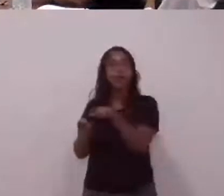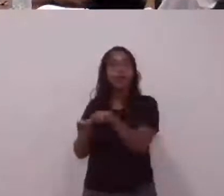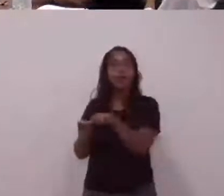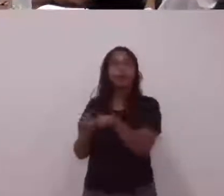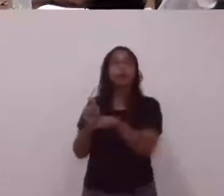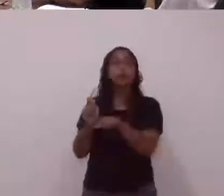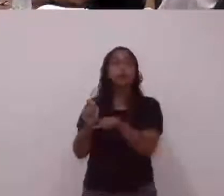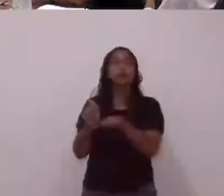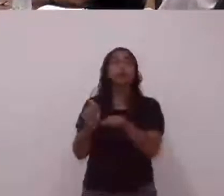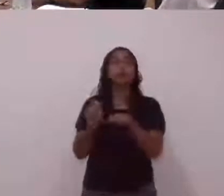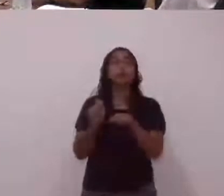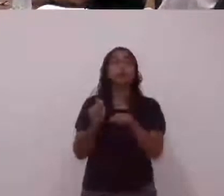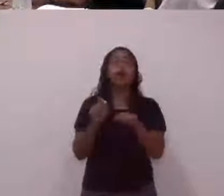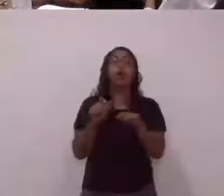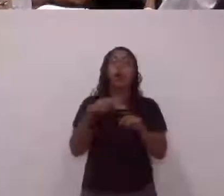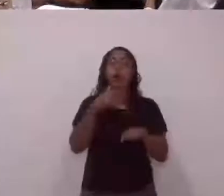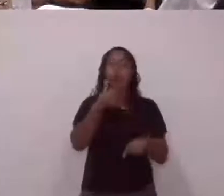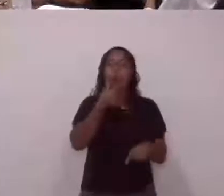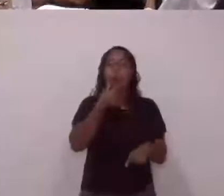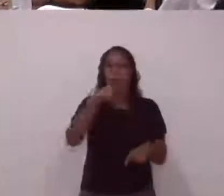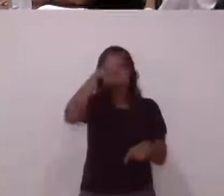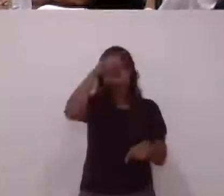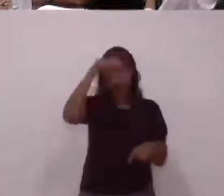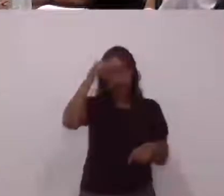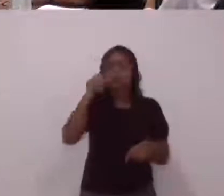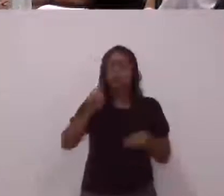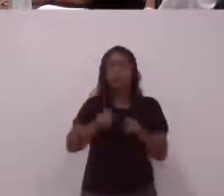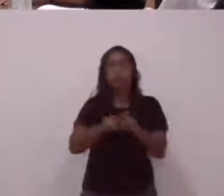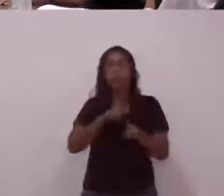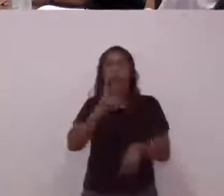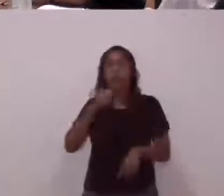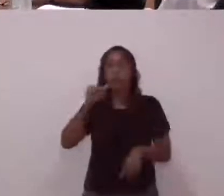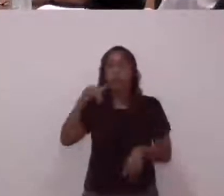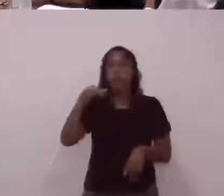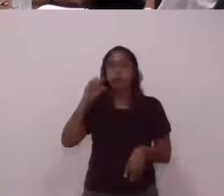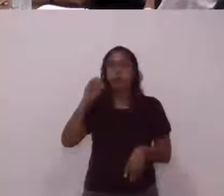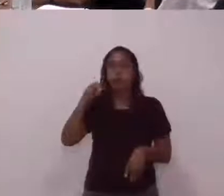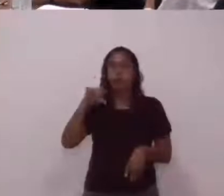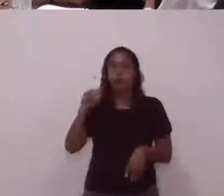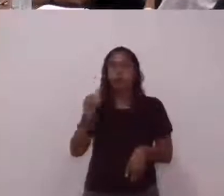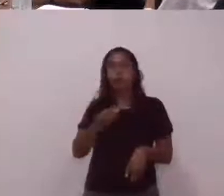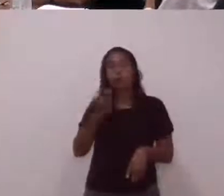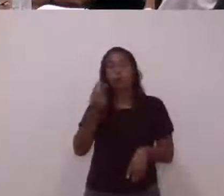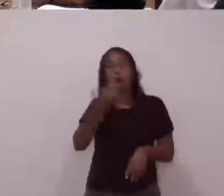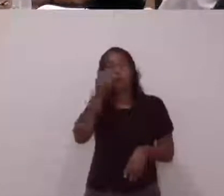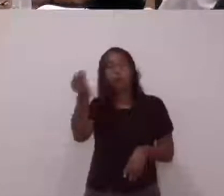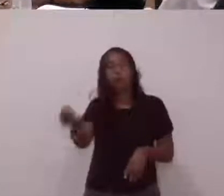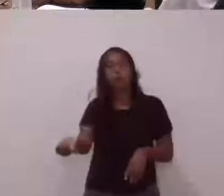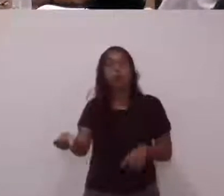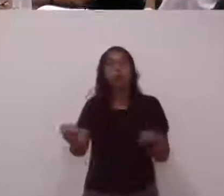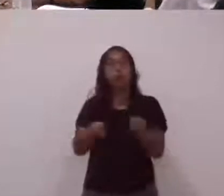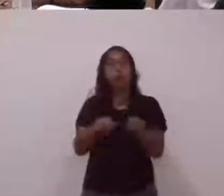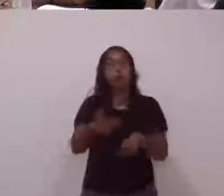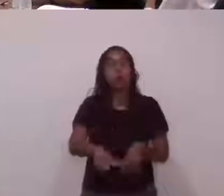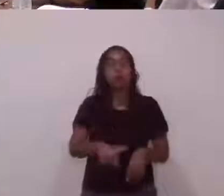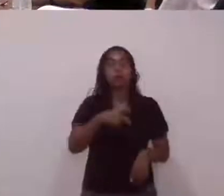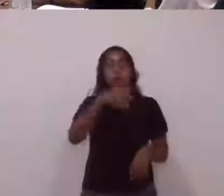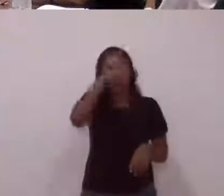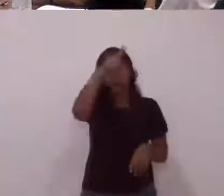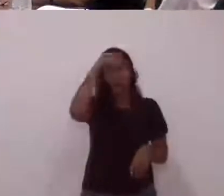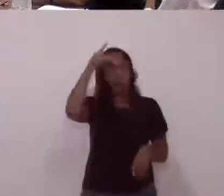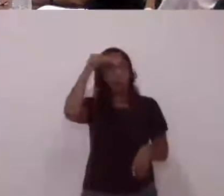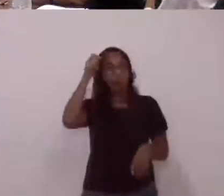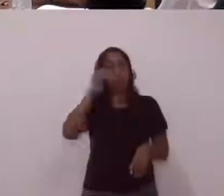cita-se o município para querendo, para requerendo integrar o polo ativo da demanda, lei R$ 8